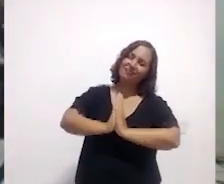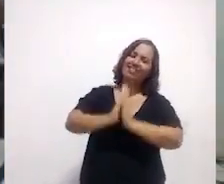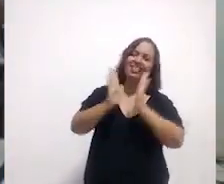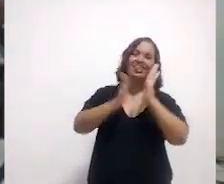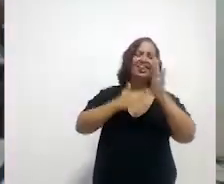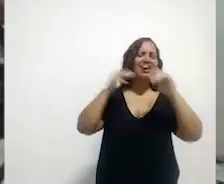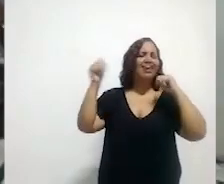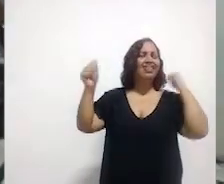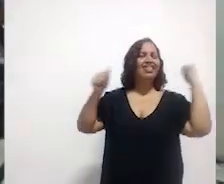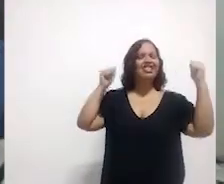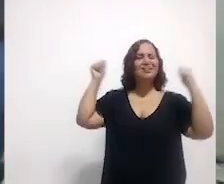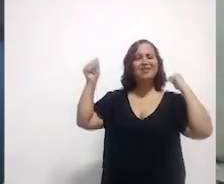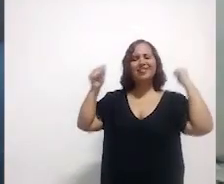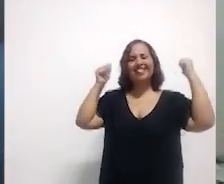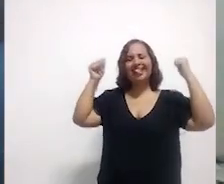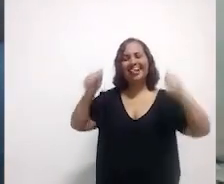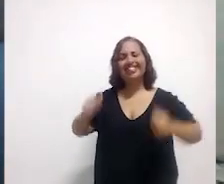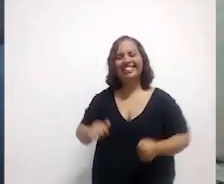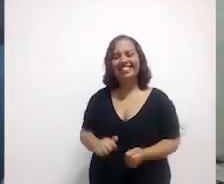Aleluia.